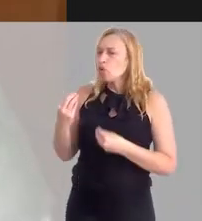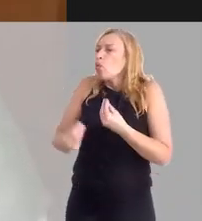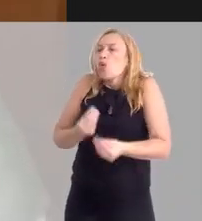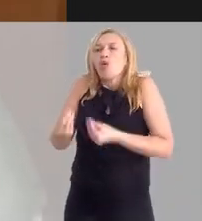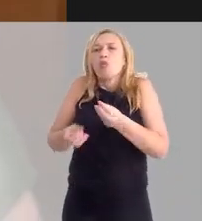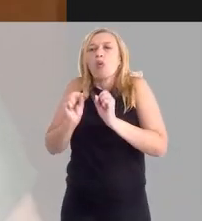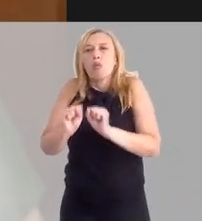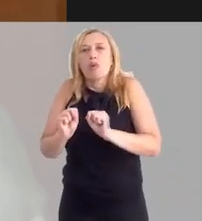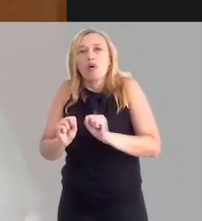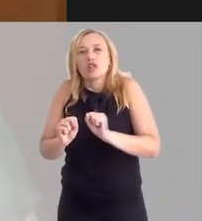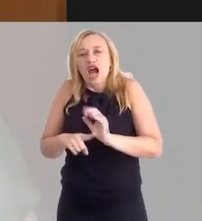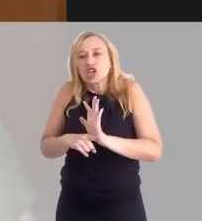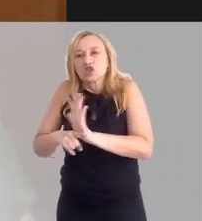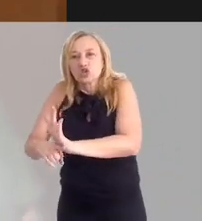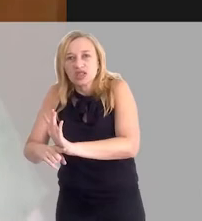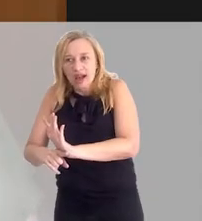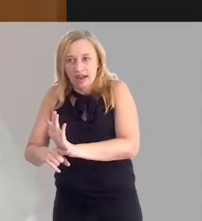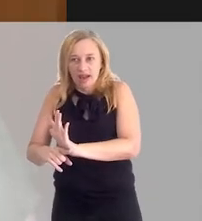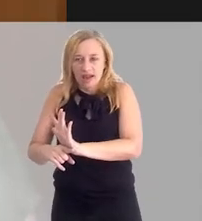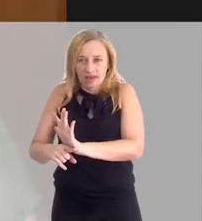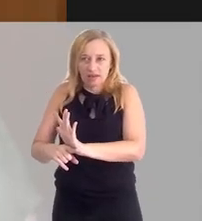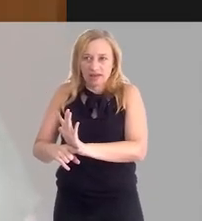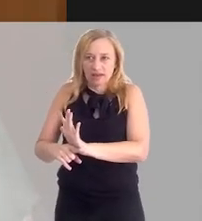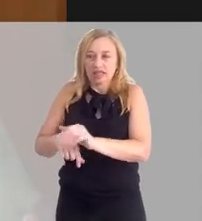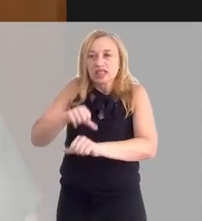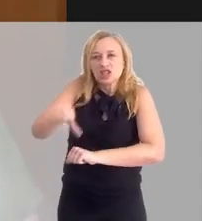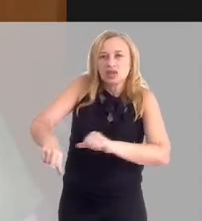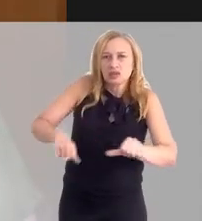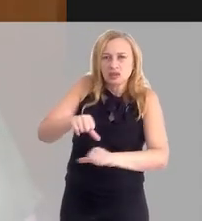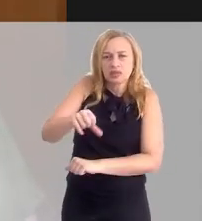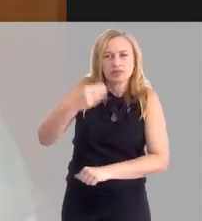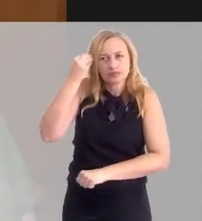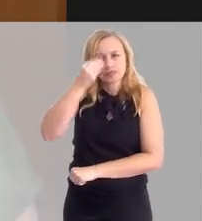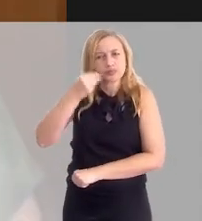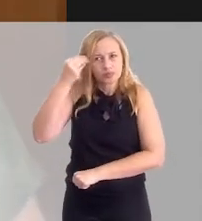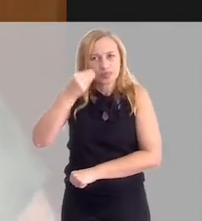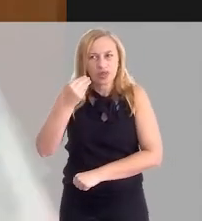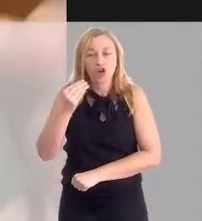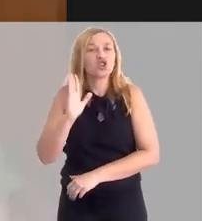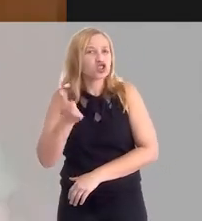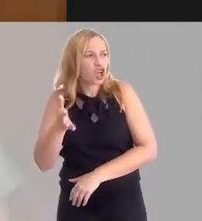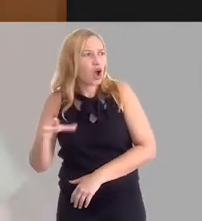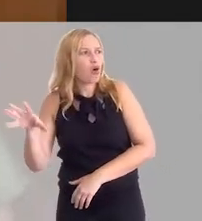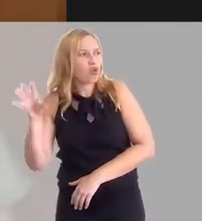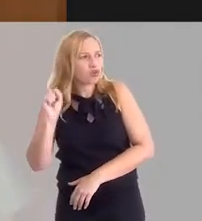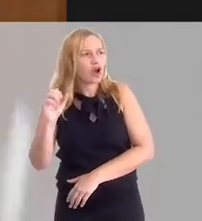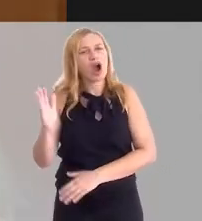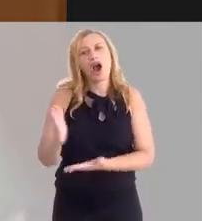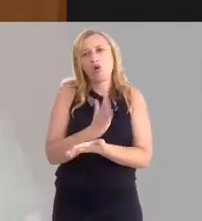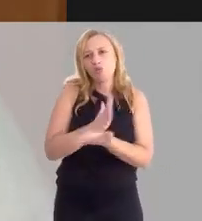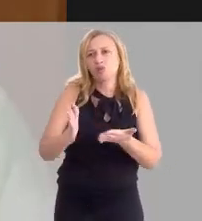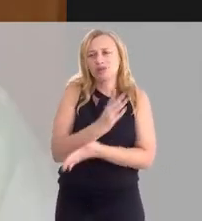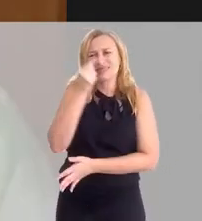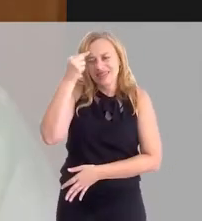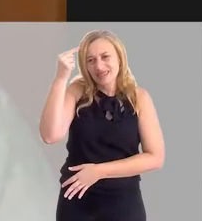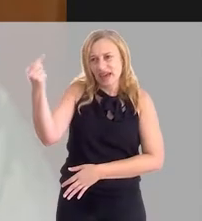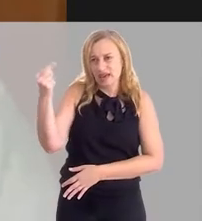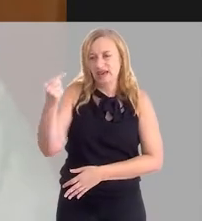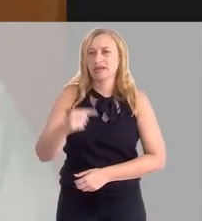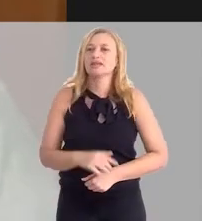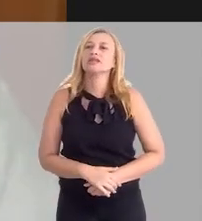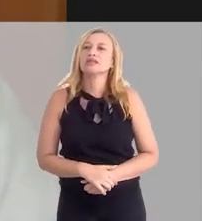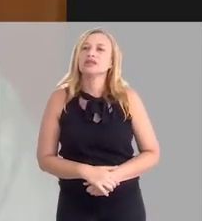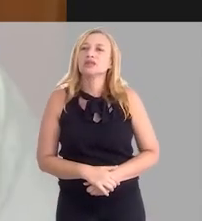gente pode recuperar isso? Como é que a gente pode transformar as experiências? Eu já ouvi algumas ideias, eu quero ouvir as